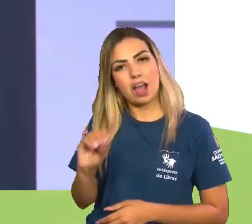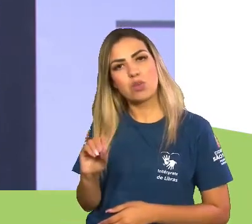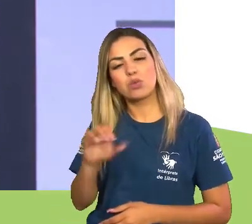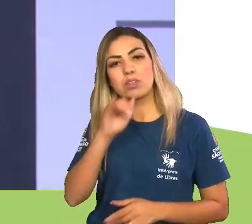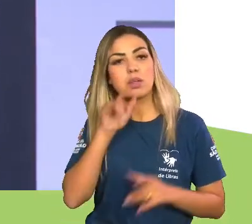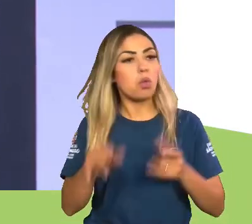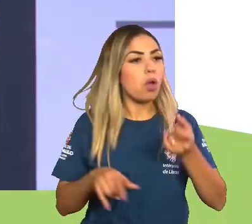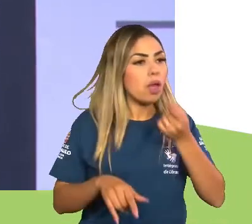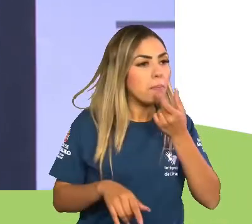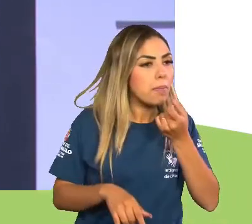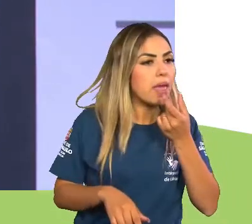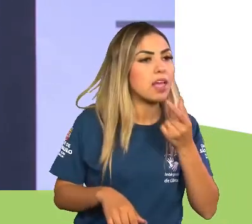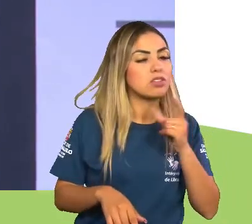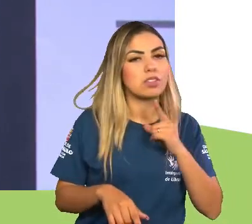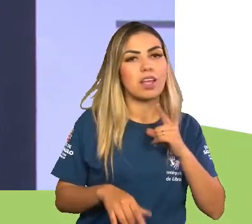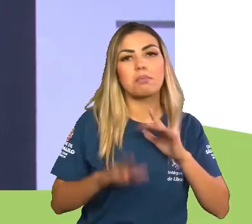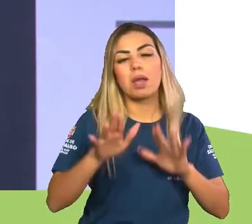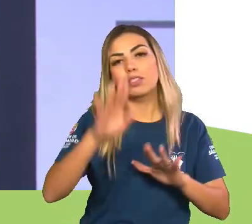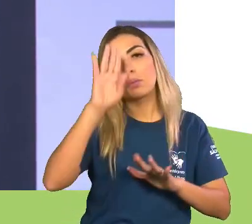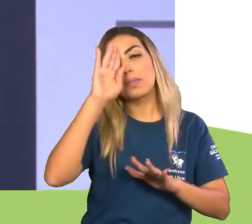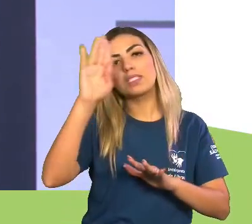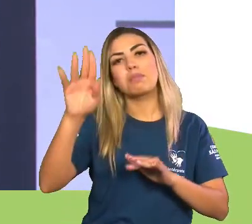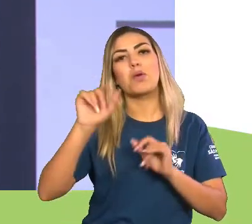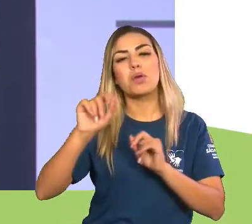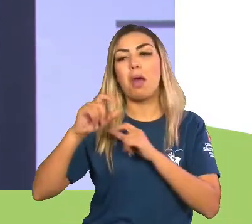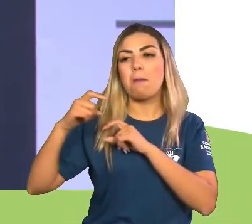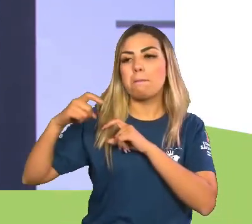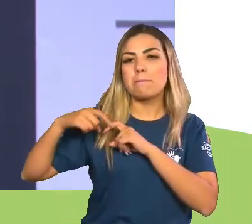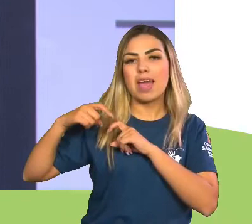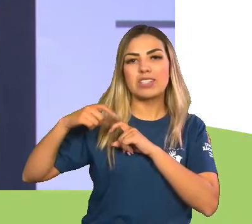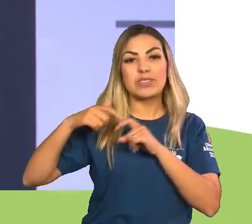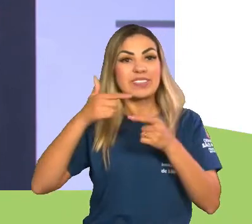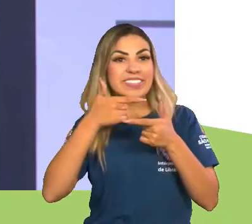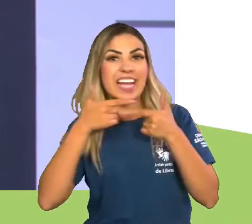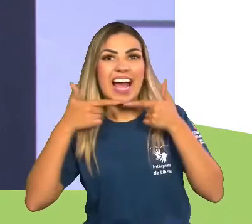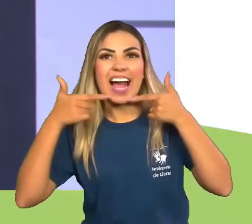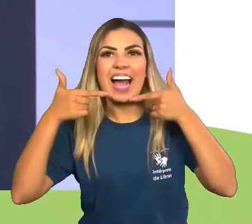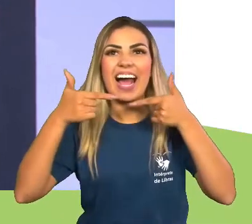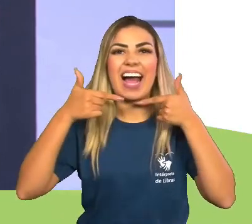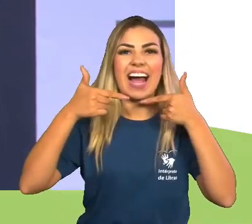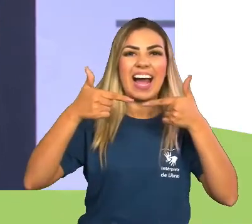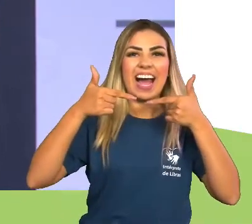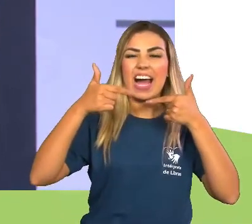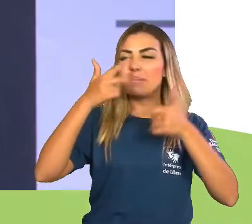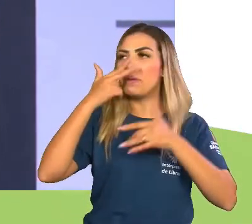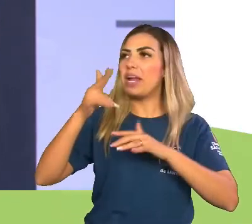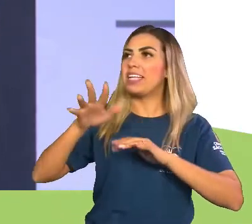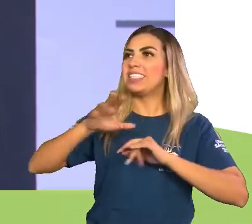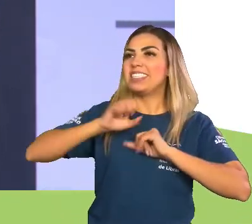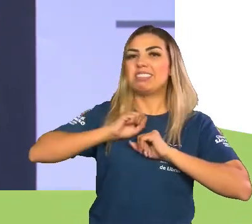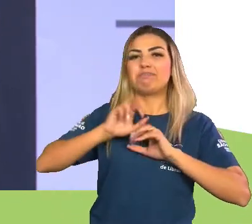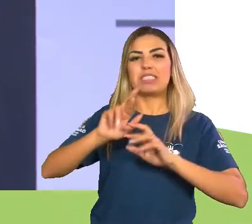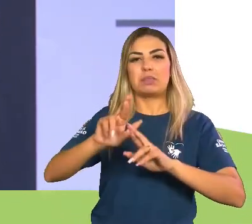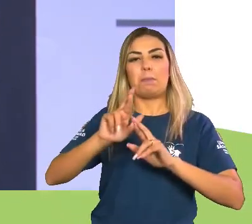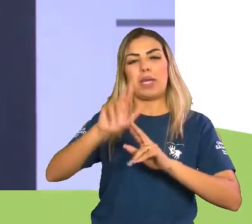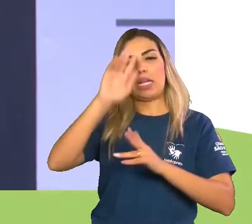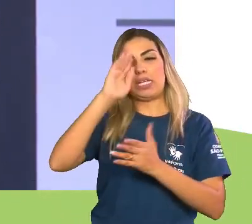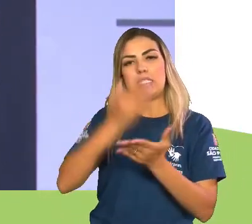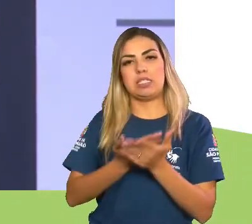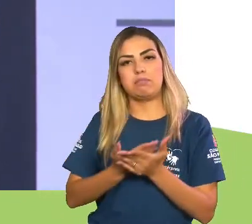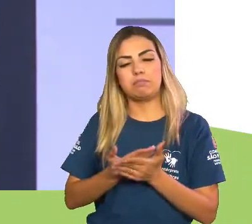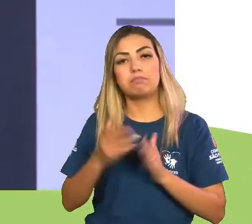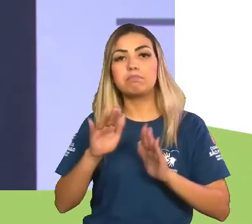grande antídoto é o sorriso do médico, que já lhe traz uma esperança enorme. Mas na minha